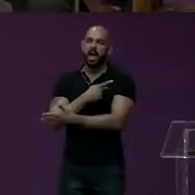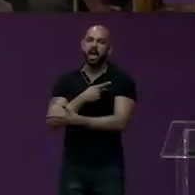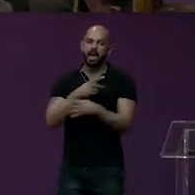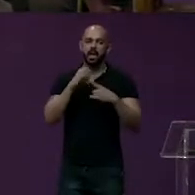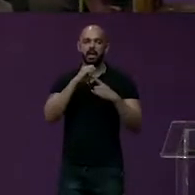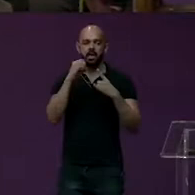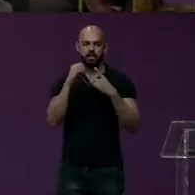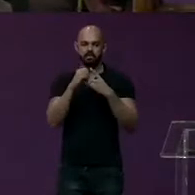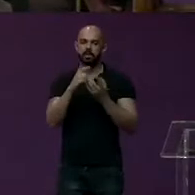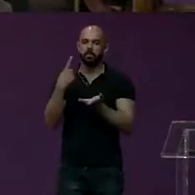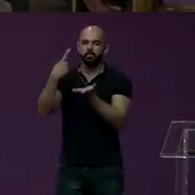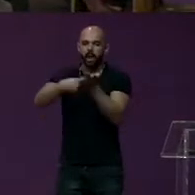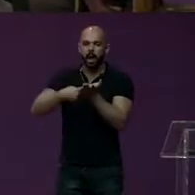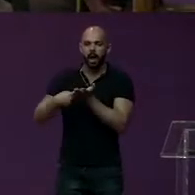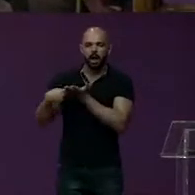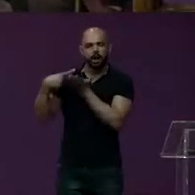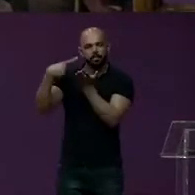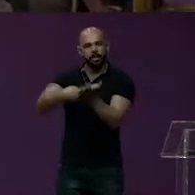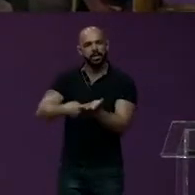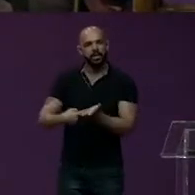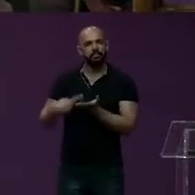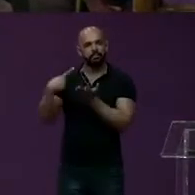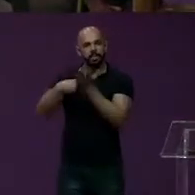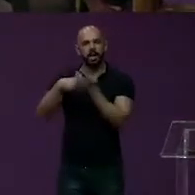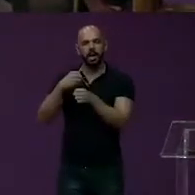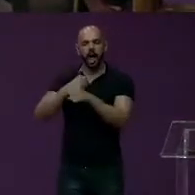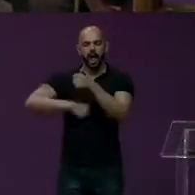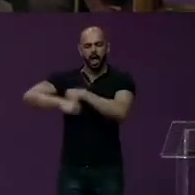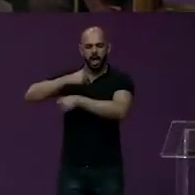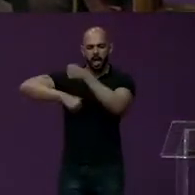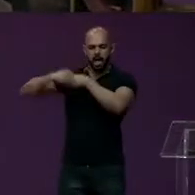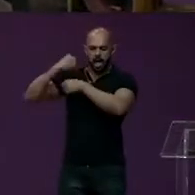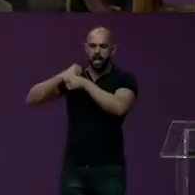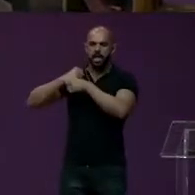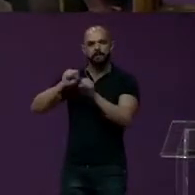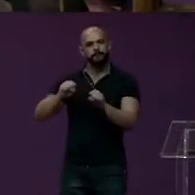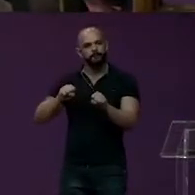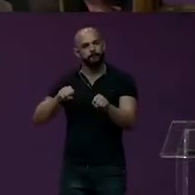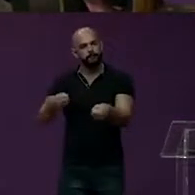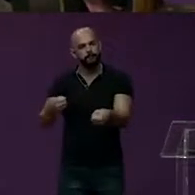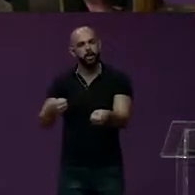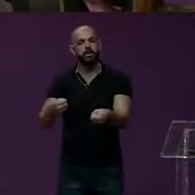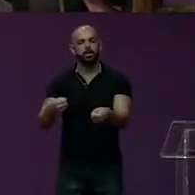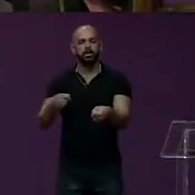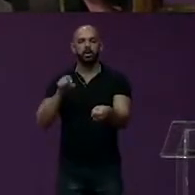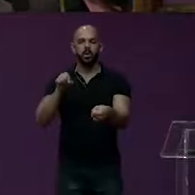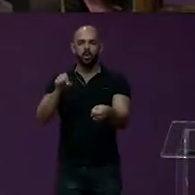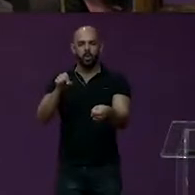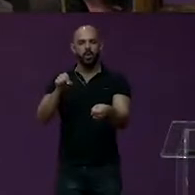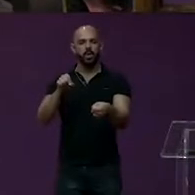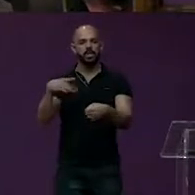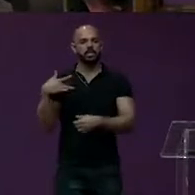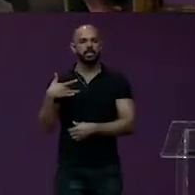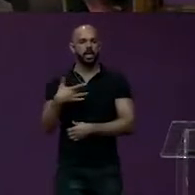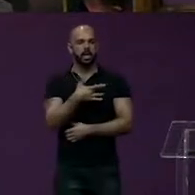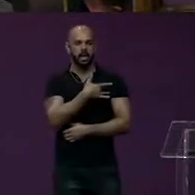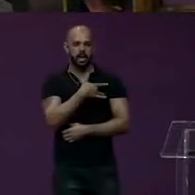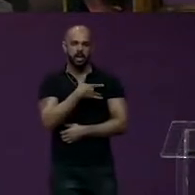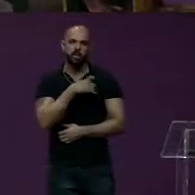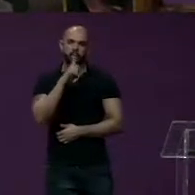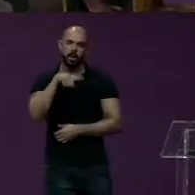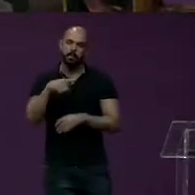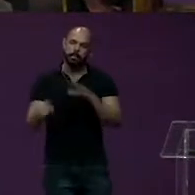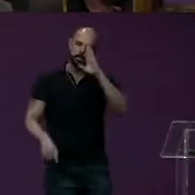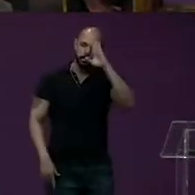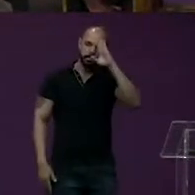tem trabalhado ao longo dos últimos anos para reforçar, né, essa dimensão da saúde como